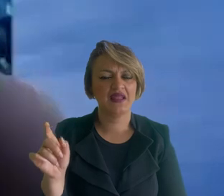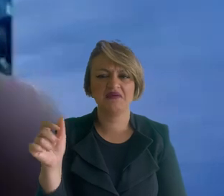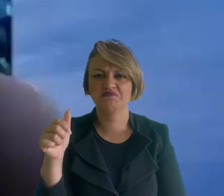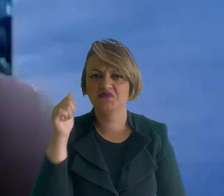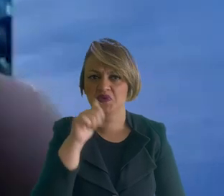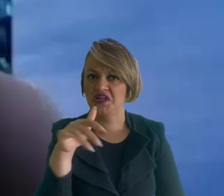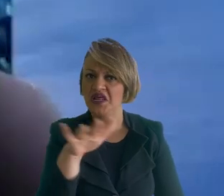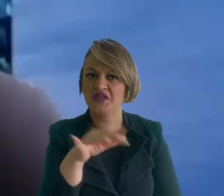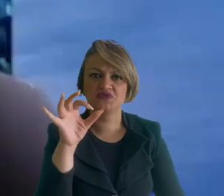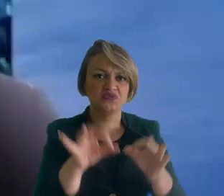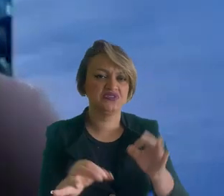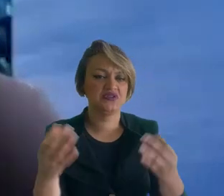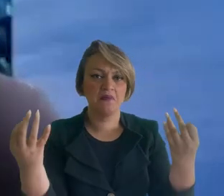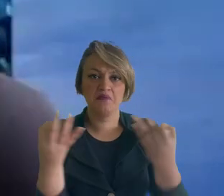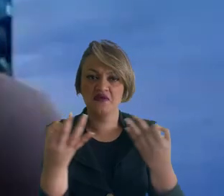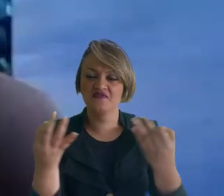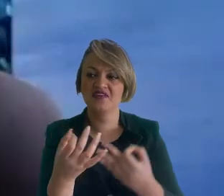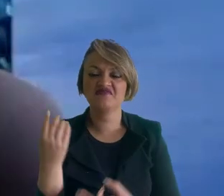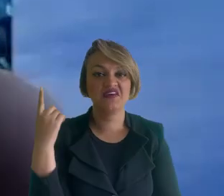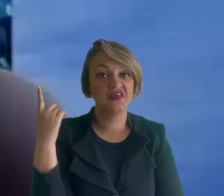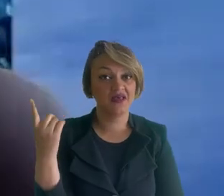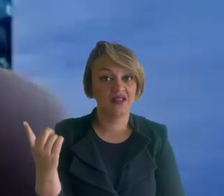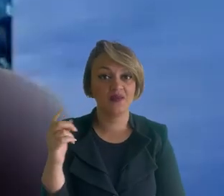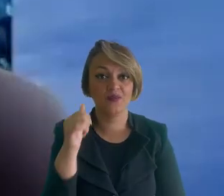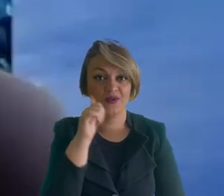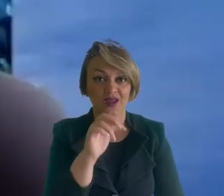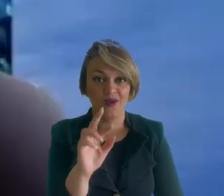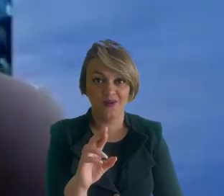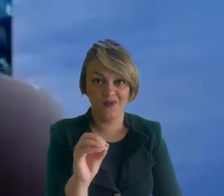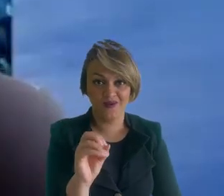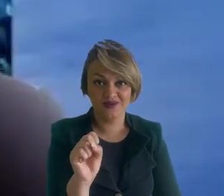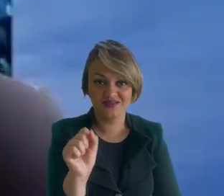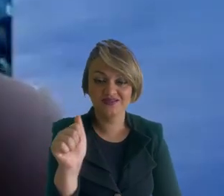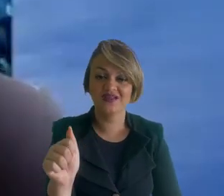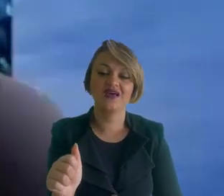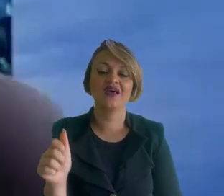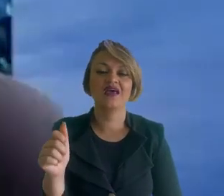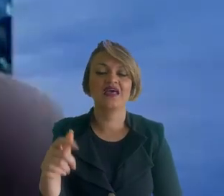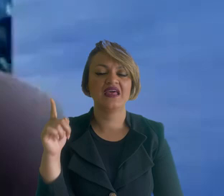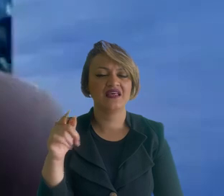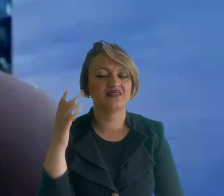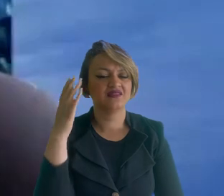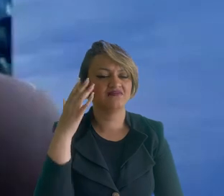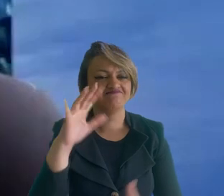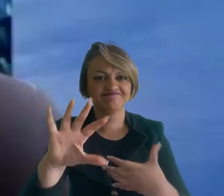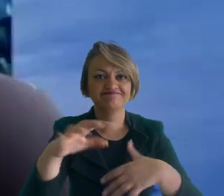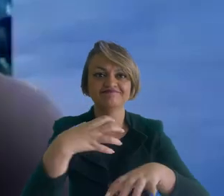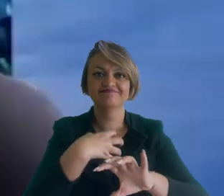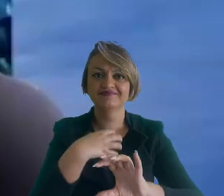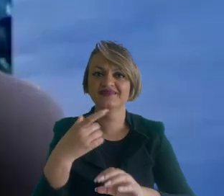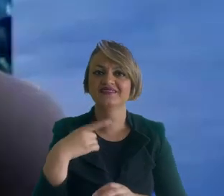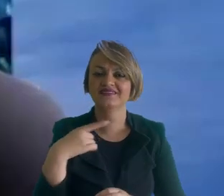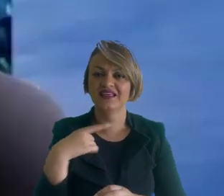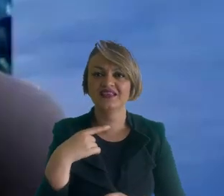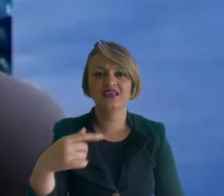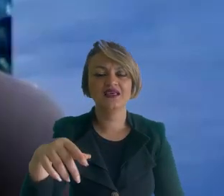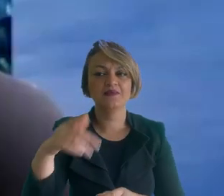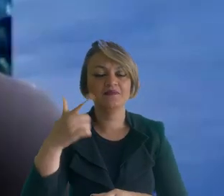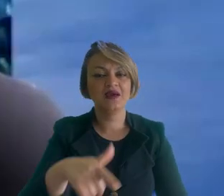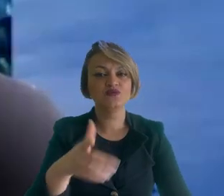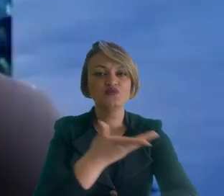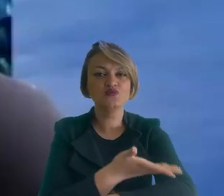jurista a professora Rosa Nery ela tem uma forma ímpar além de uma cultura